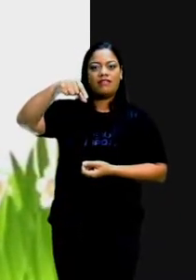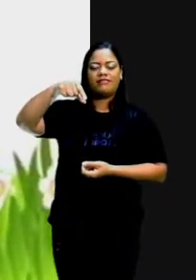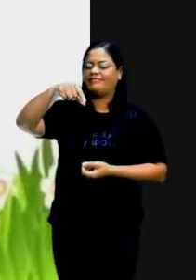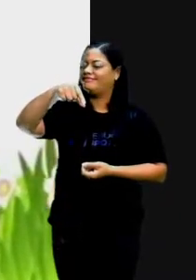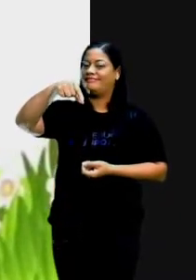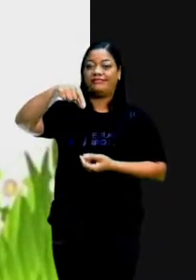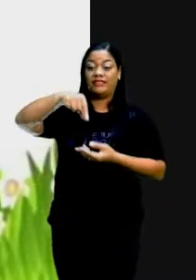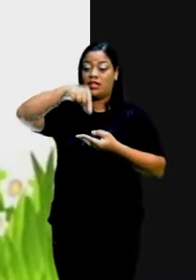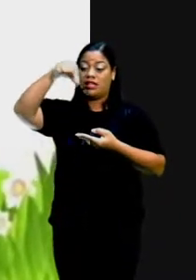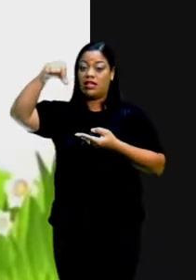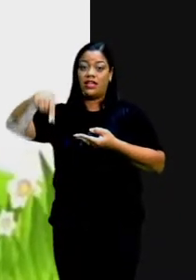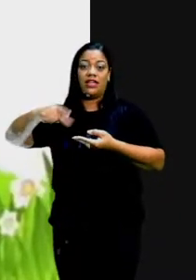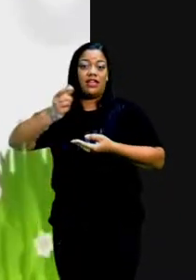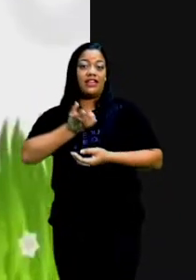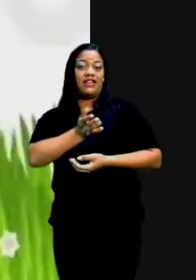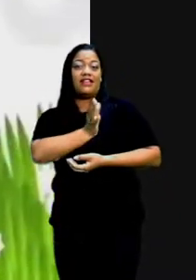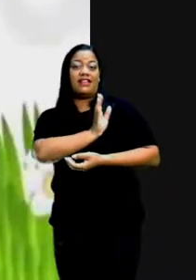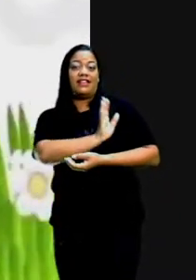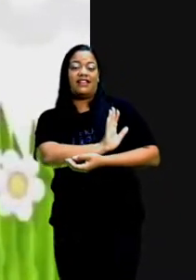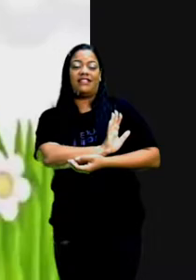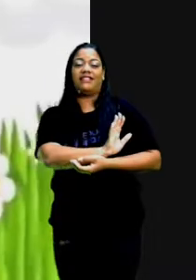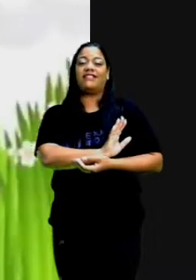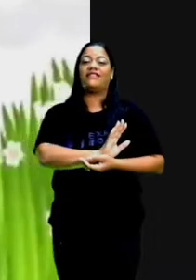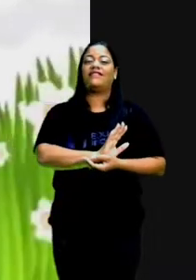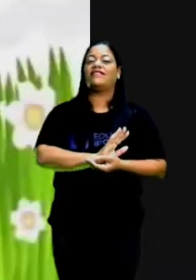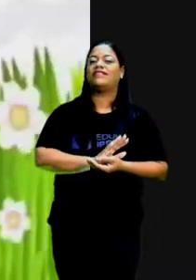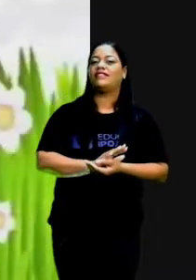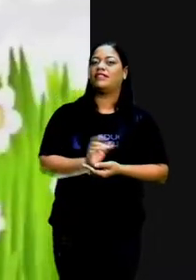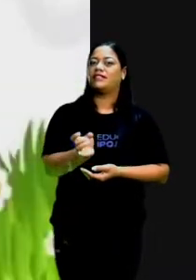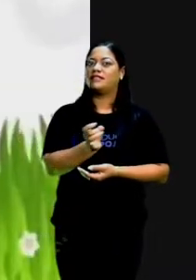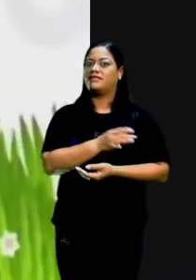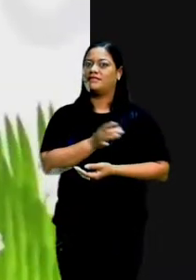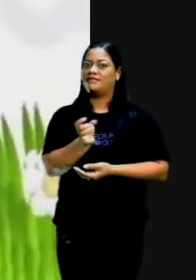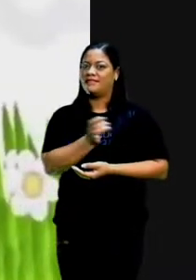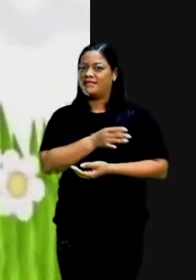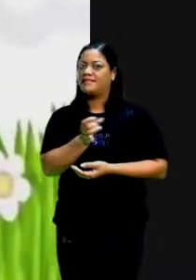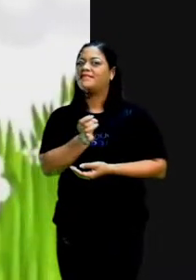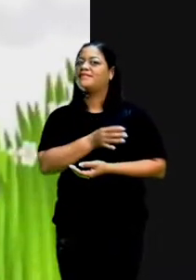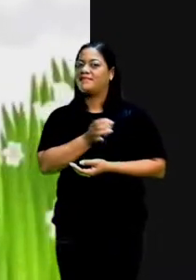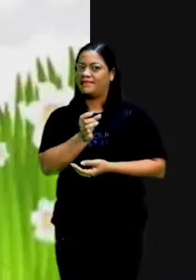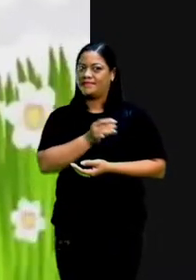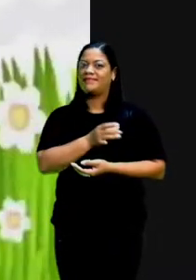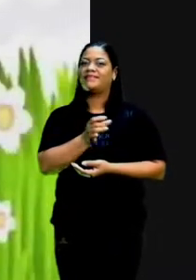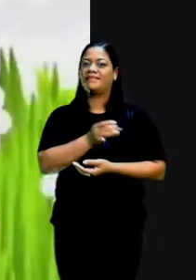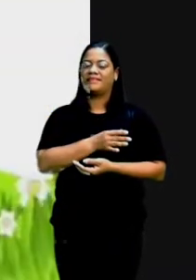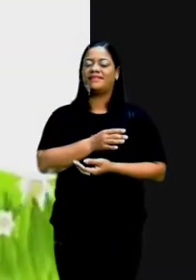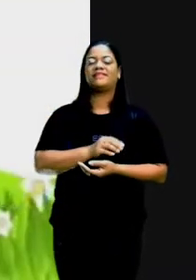gotinha plim-plim não queria cair, tinha medo de cair.